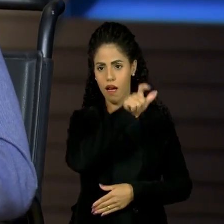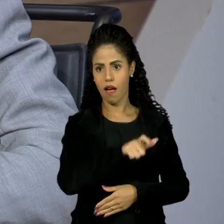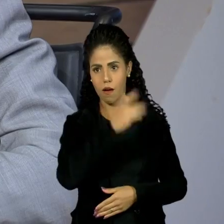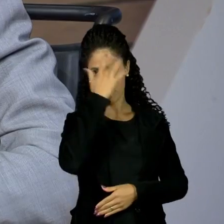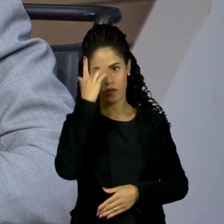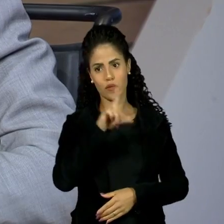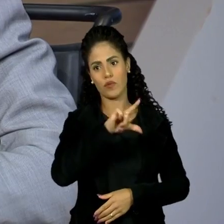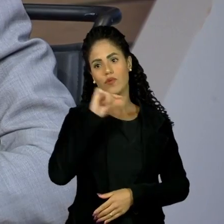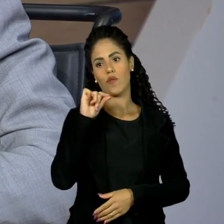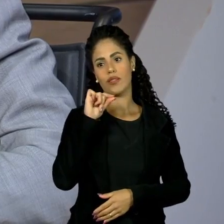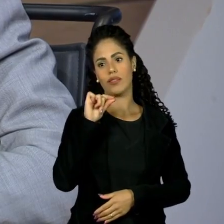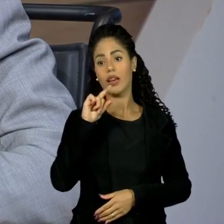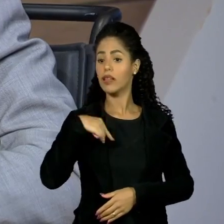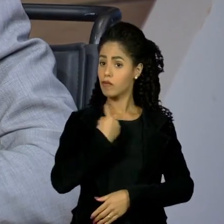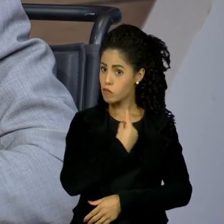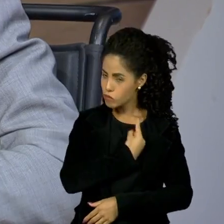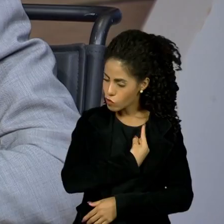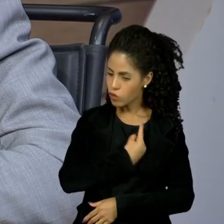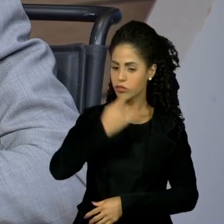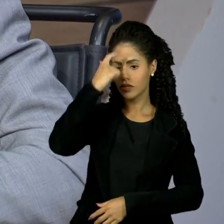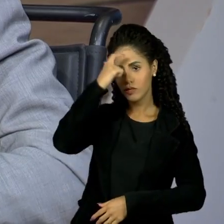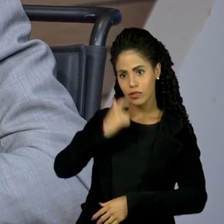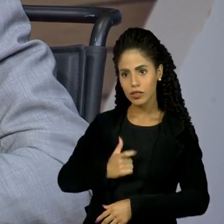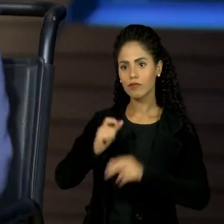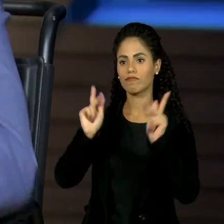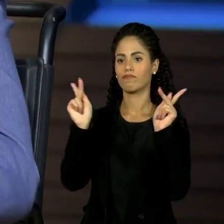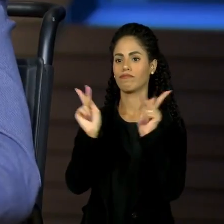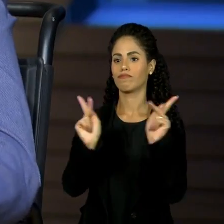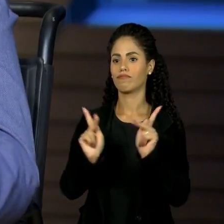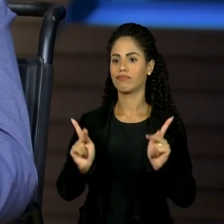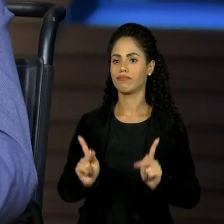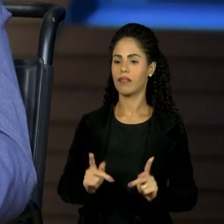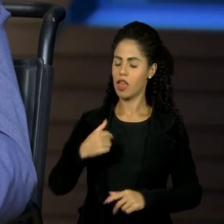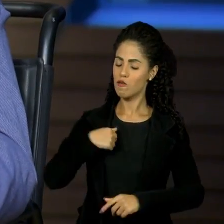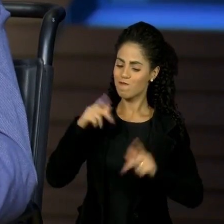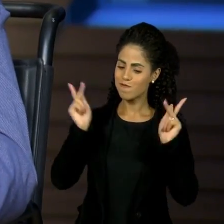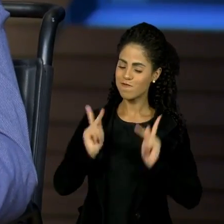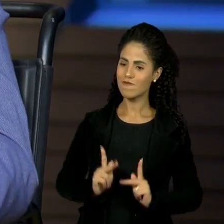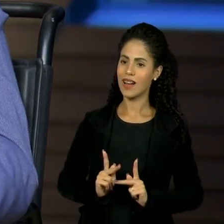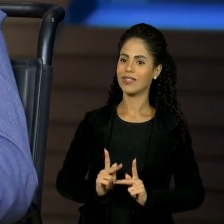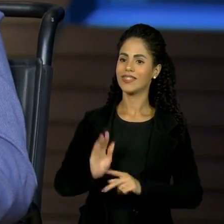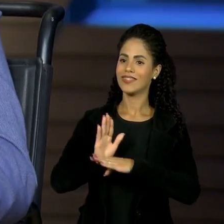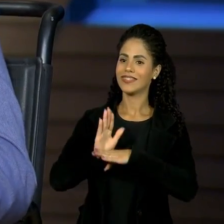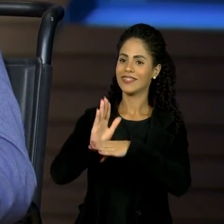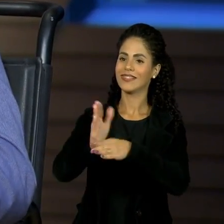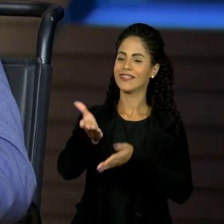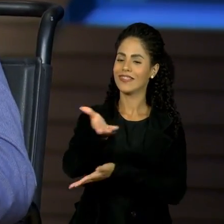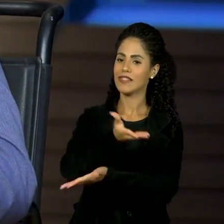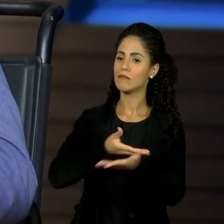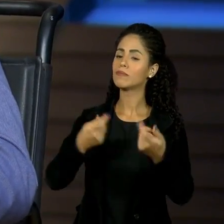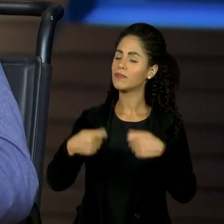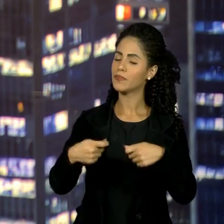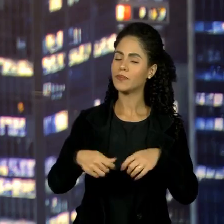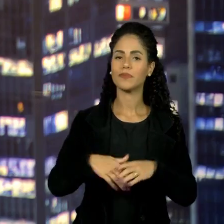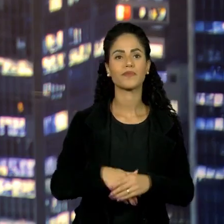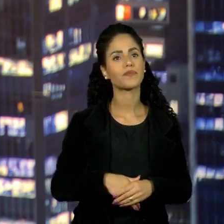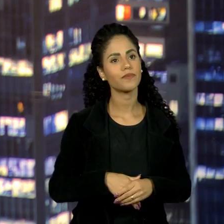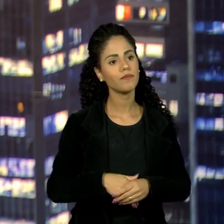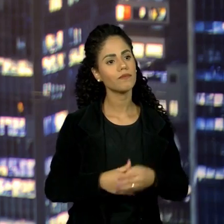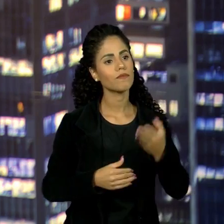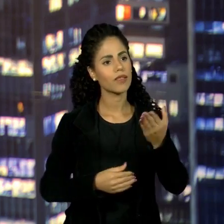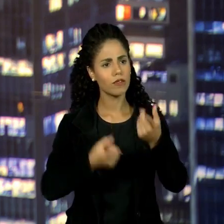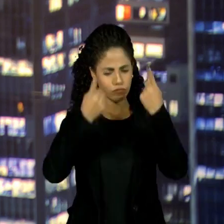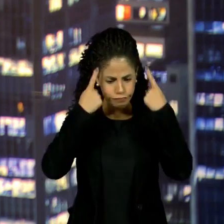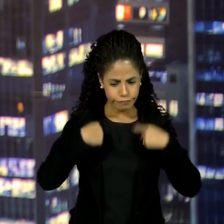Eu acredito que a gente é instrumento de paz, e sendo instrumento de paz, eu tenho que possibilitar essa comunicação. Agora, quando esse